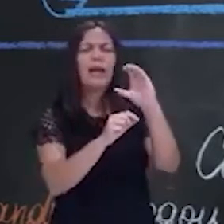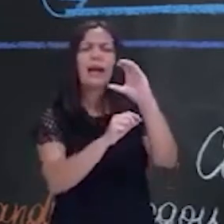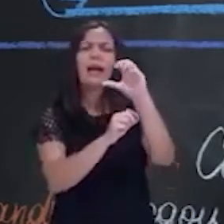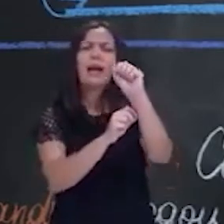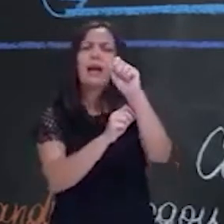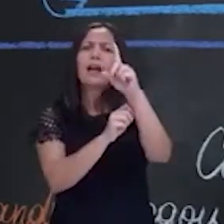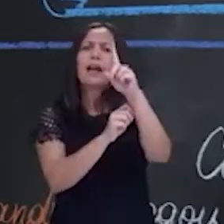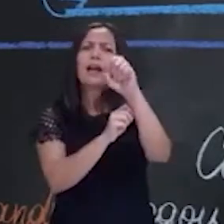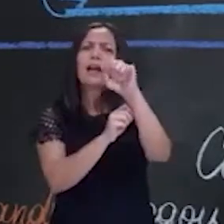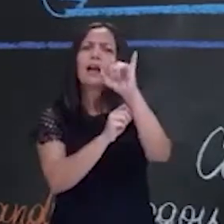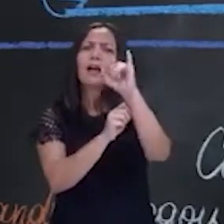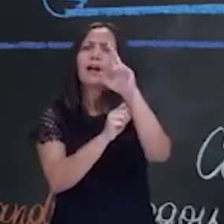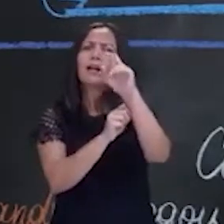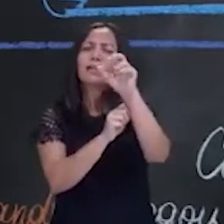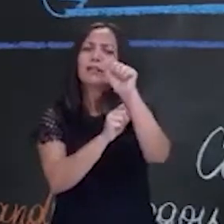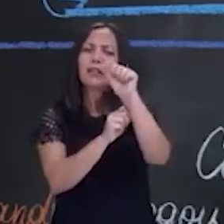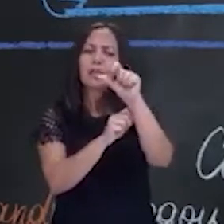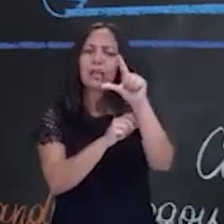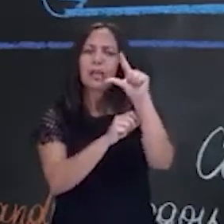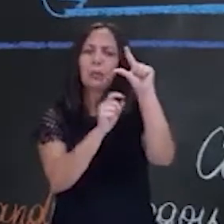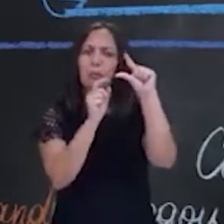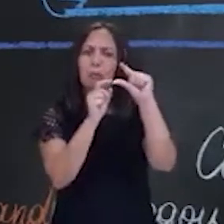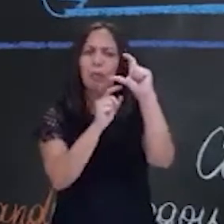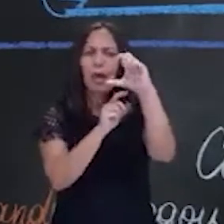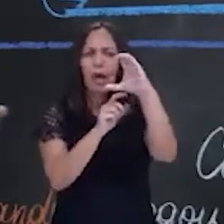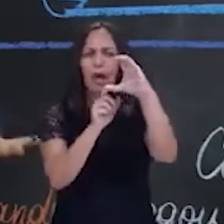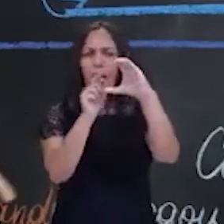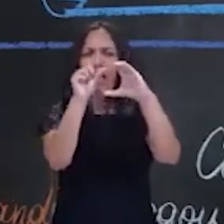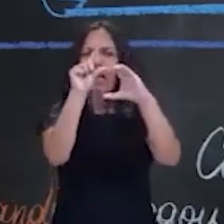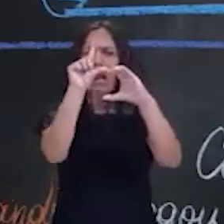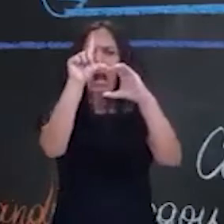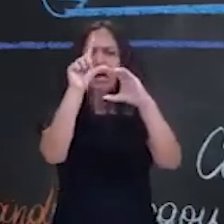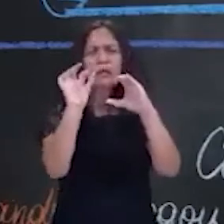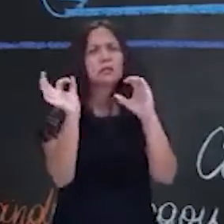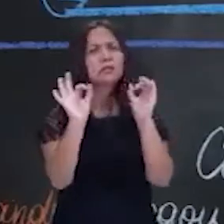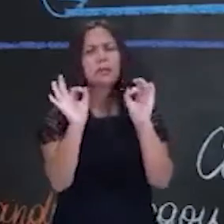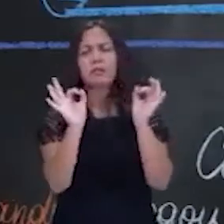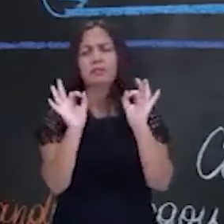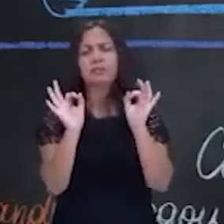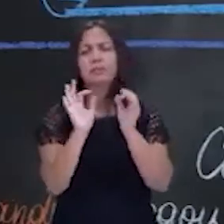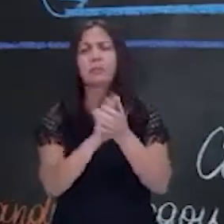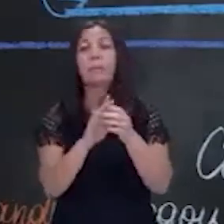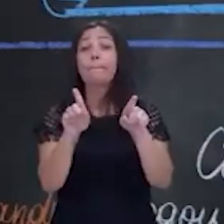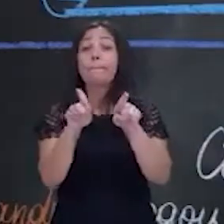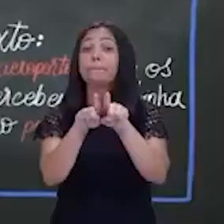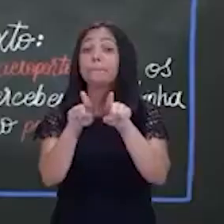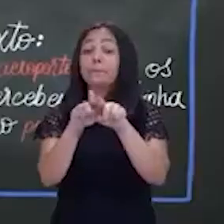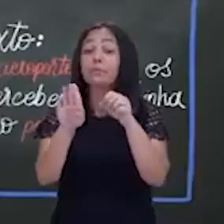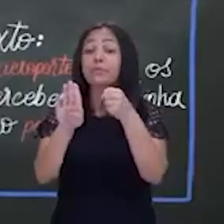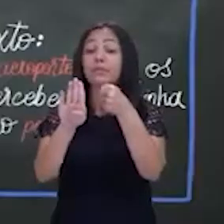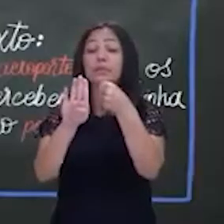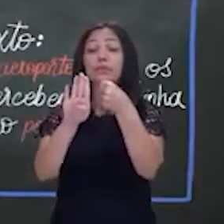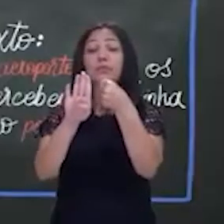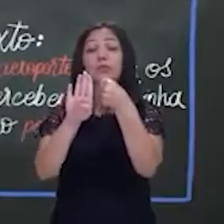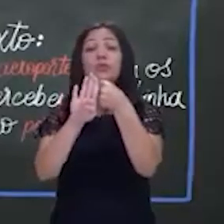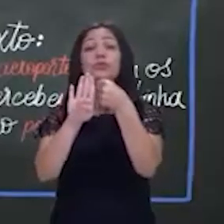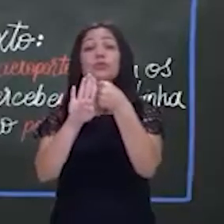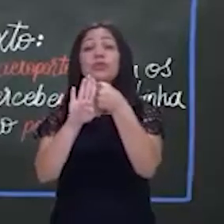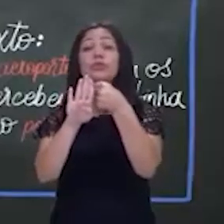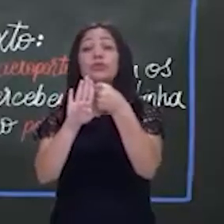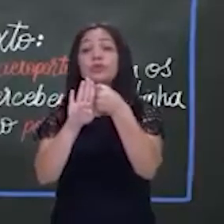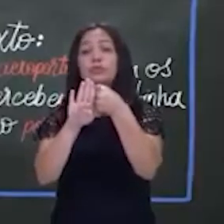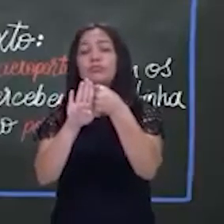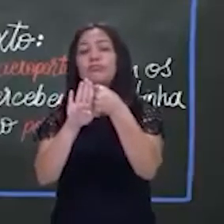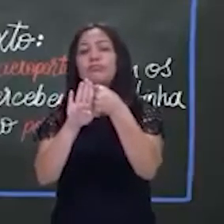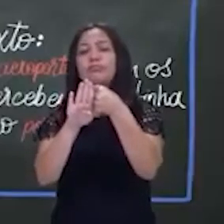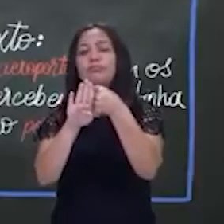Não, é um substantivo comum. É o oposto do próprio, é aquele que faz parte de um grupo de palavras mais comuns, mais gerais. Existe também uma